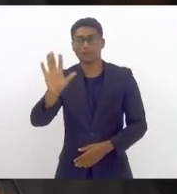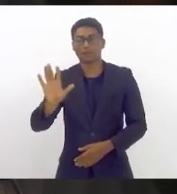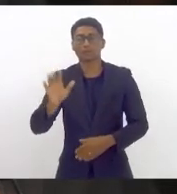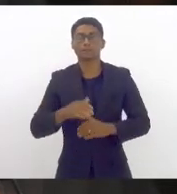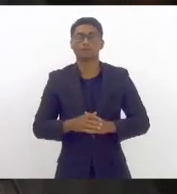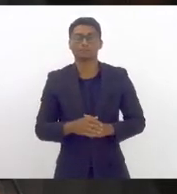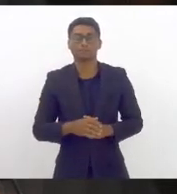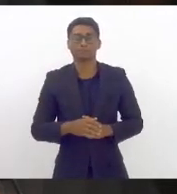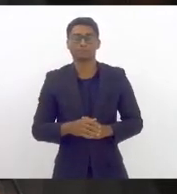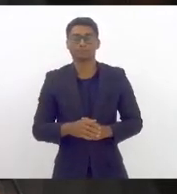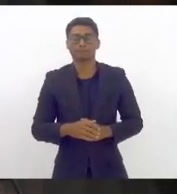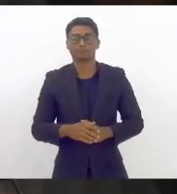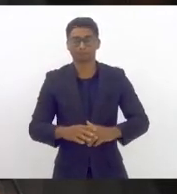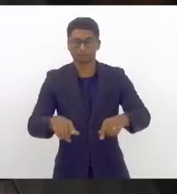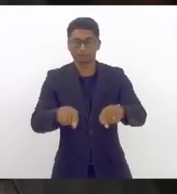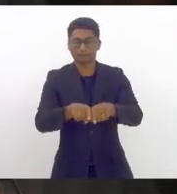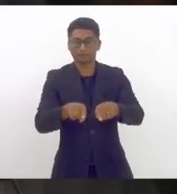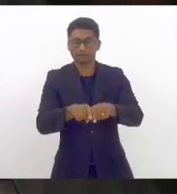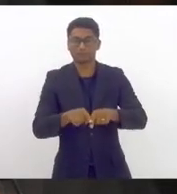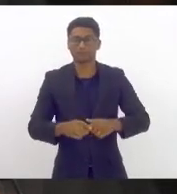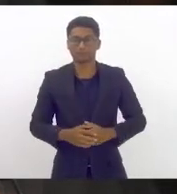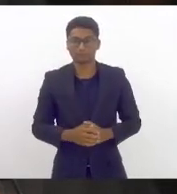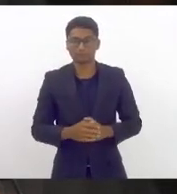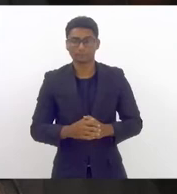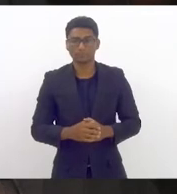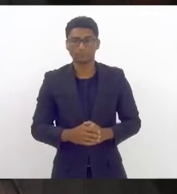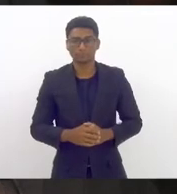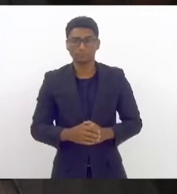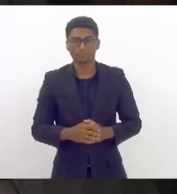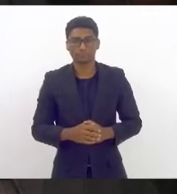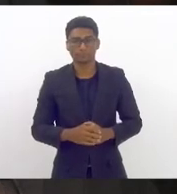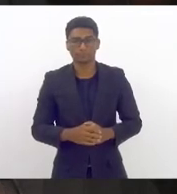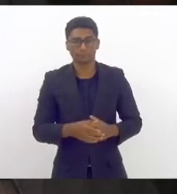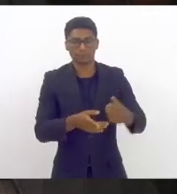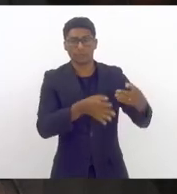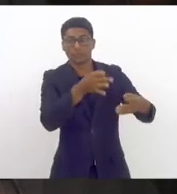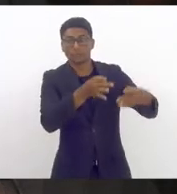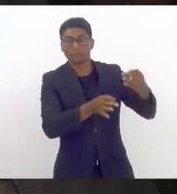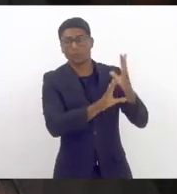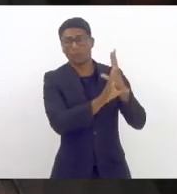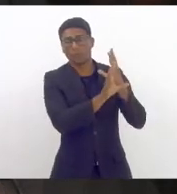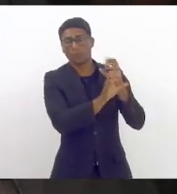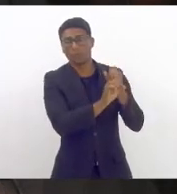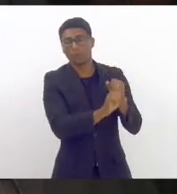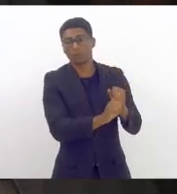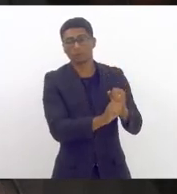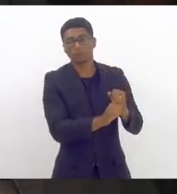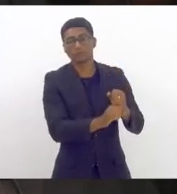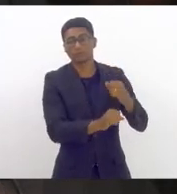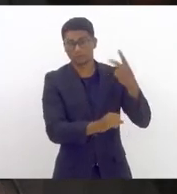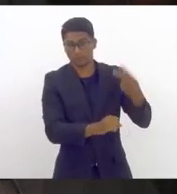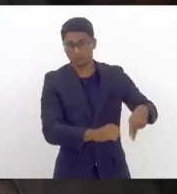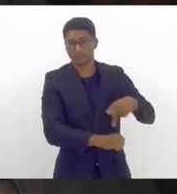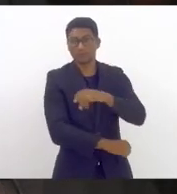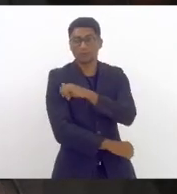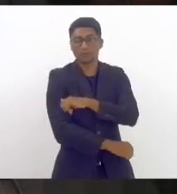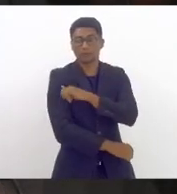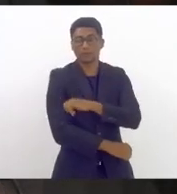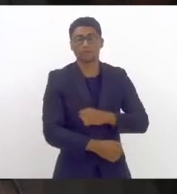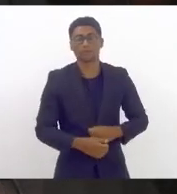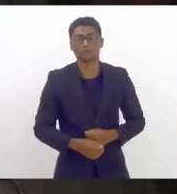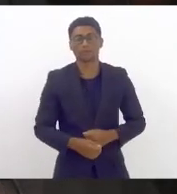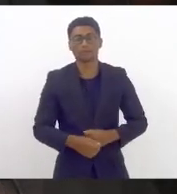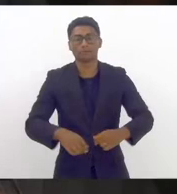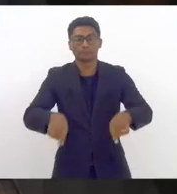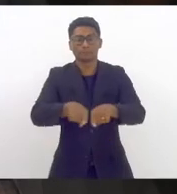da participação direta do Tribunal de Contas do Estado da secretaria